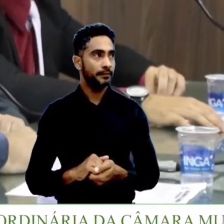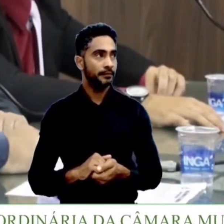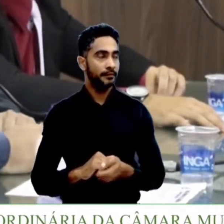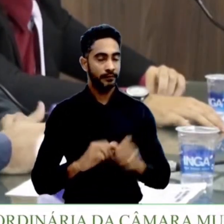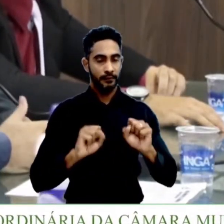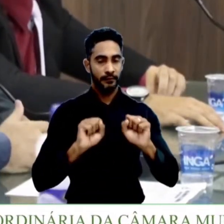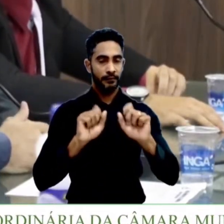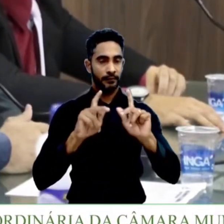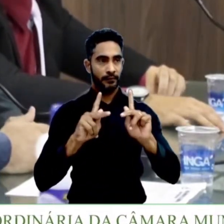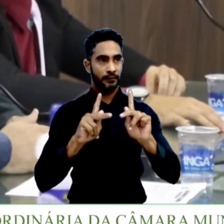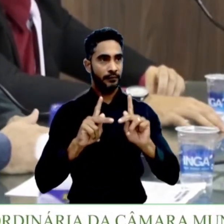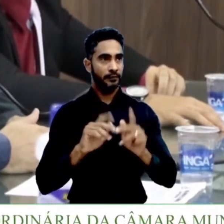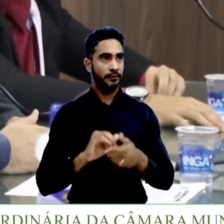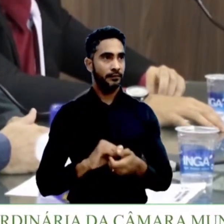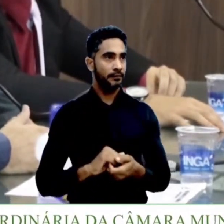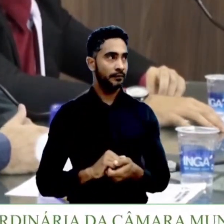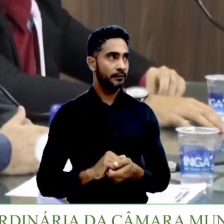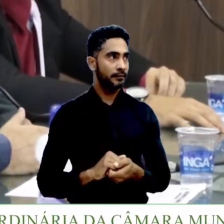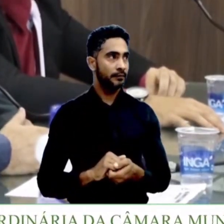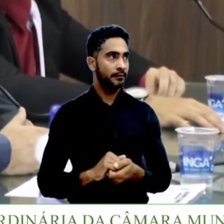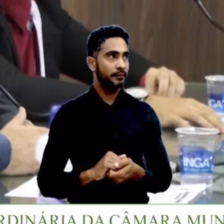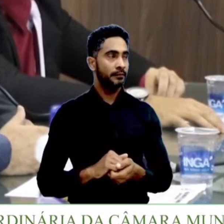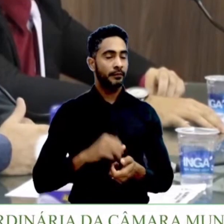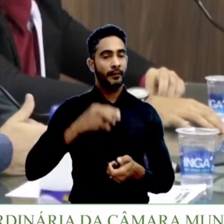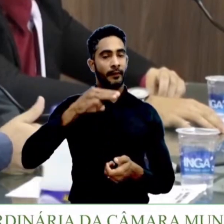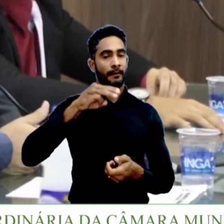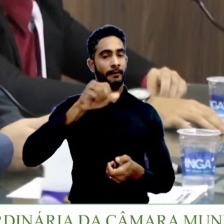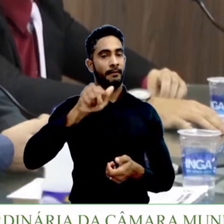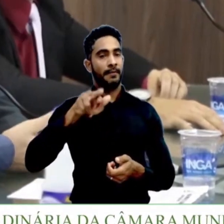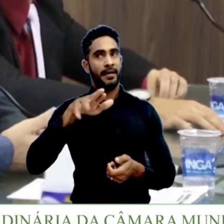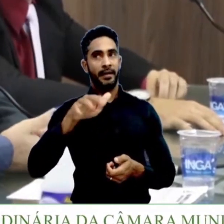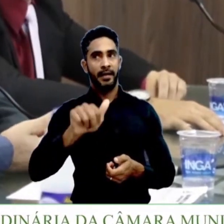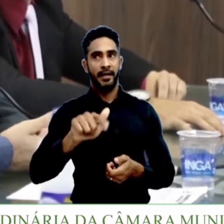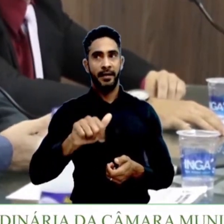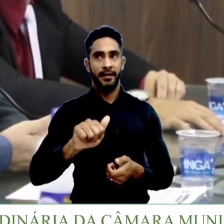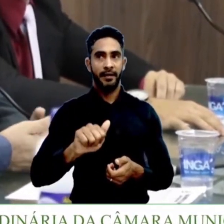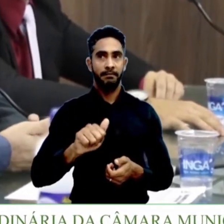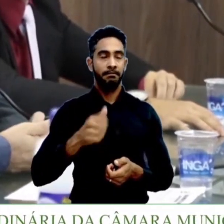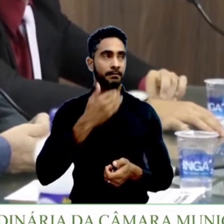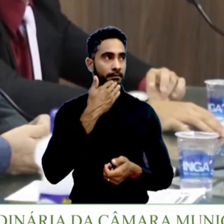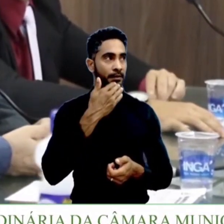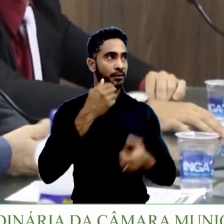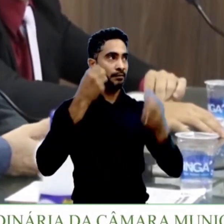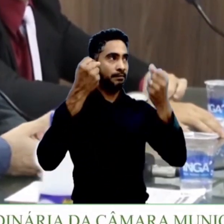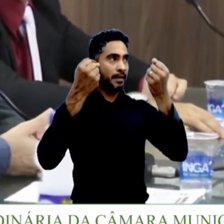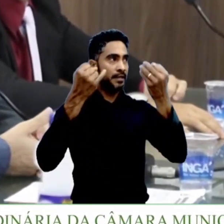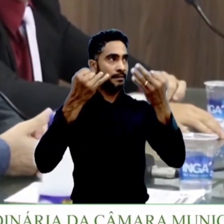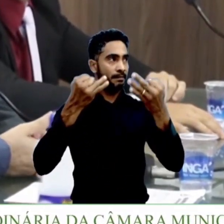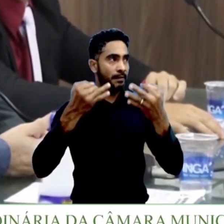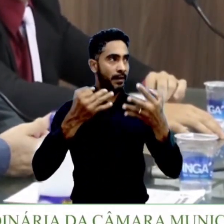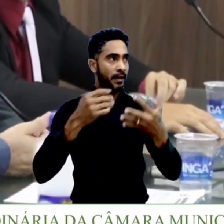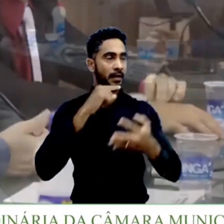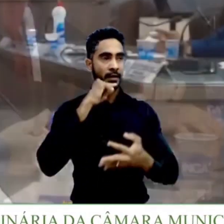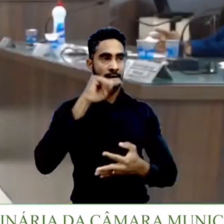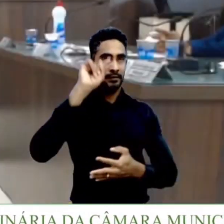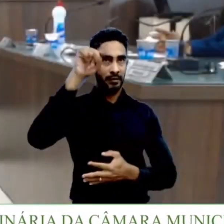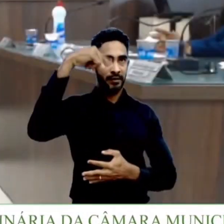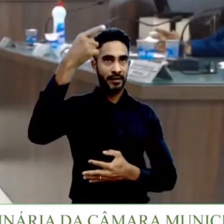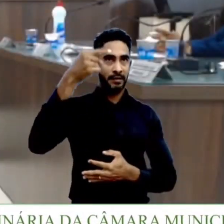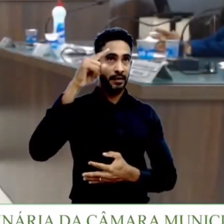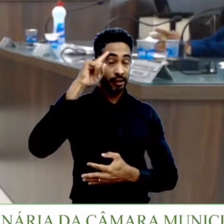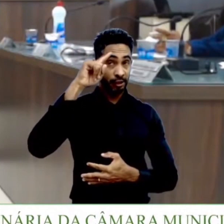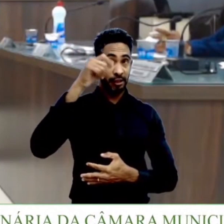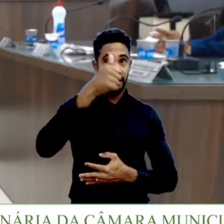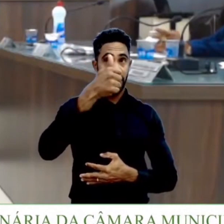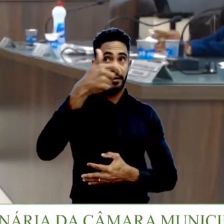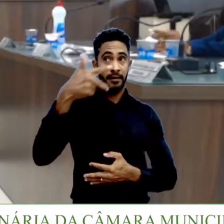Ok. A Marilé até nos pediu para explanar aqui, acho que na semana que vem, né, Marilé? Dia